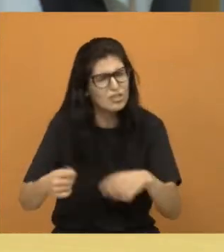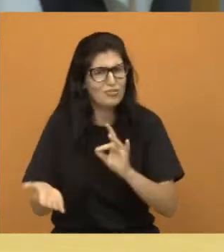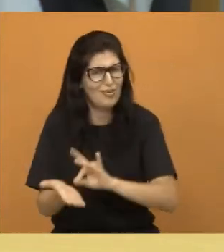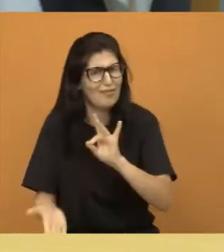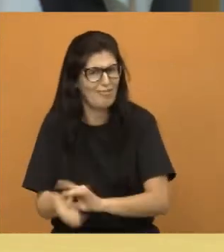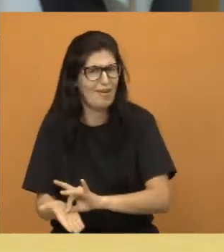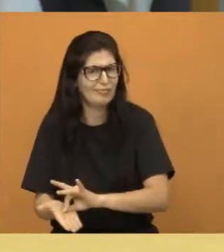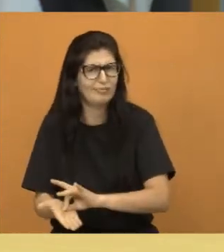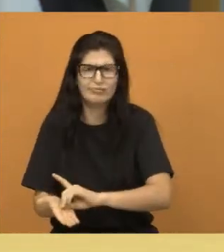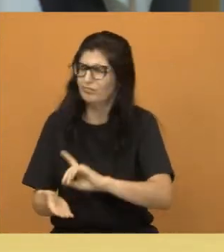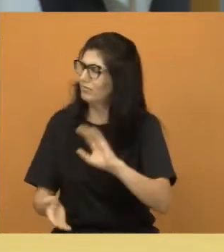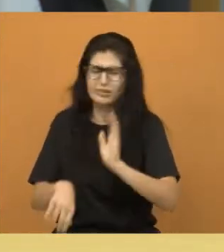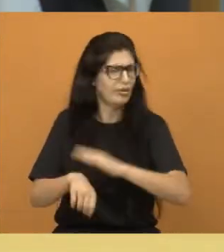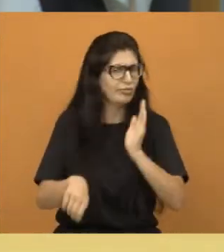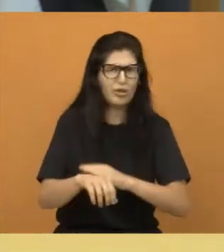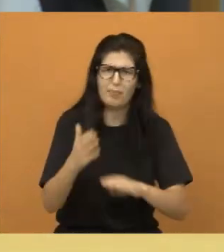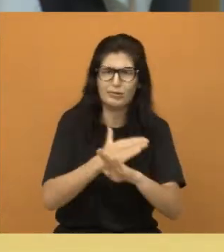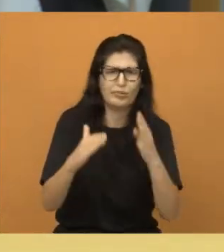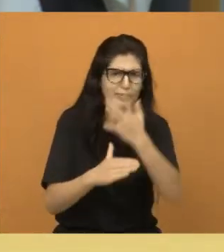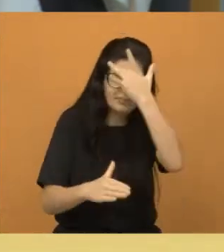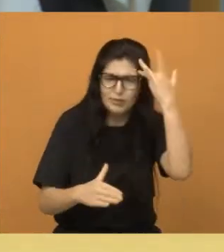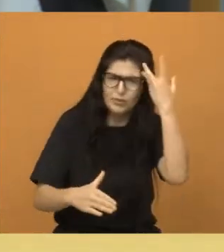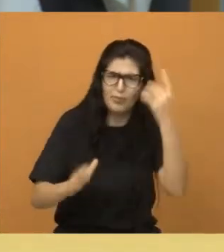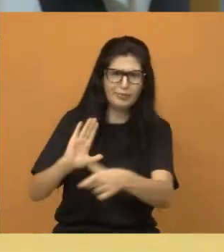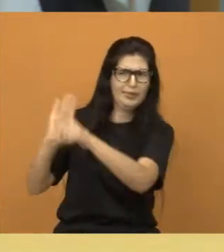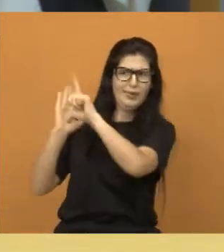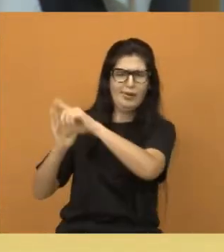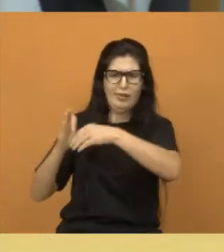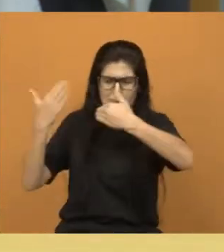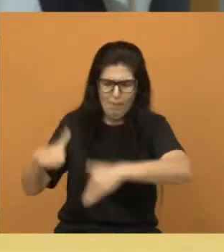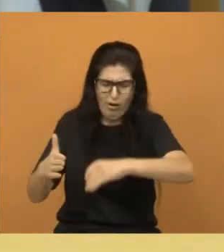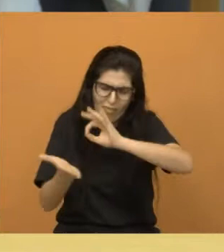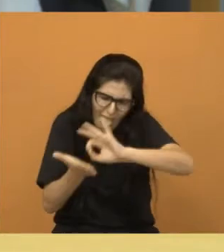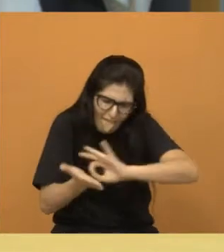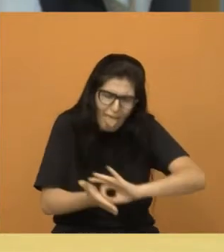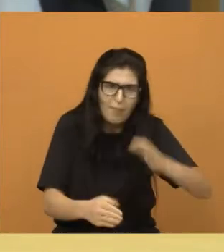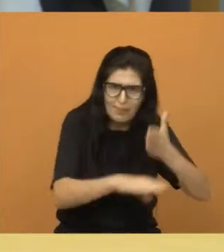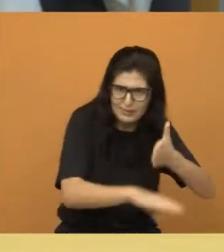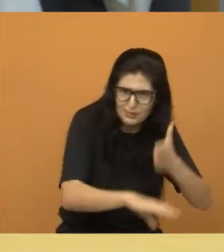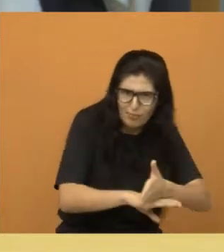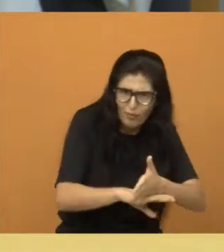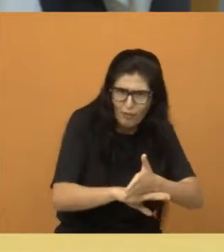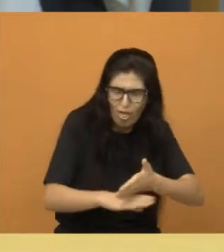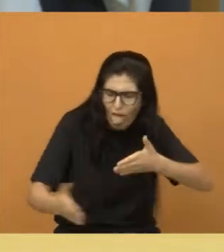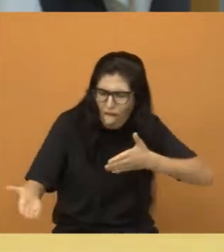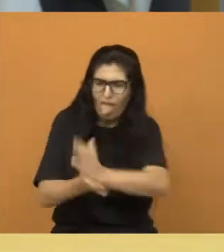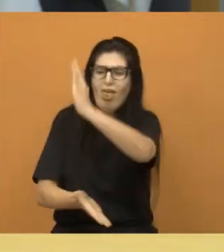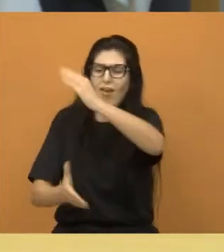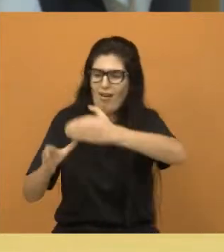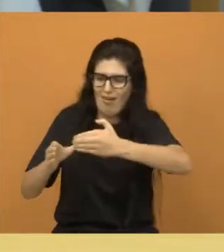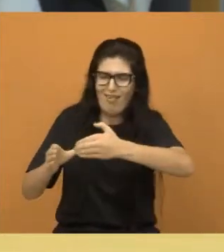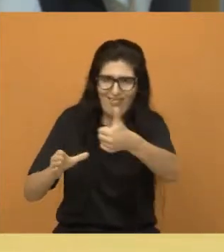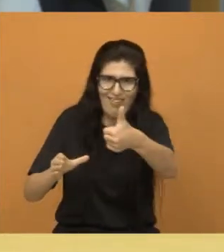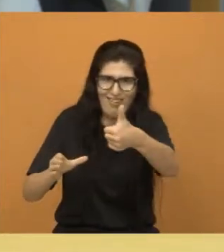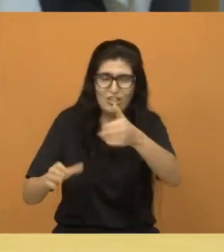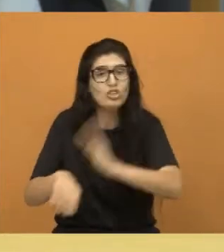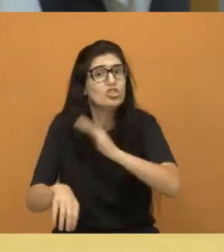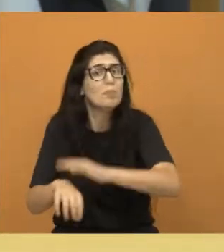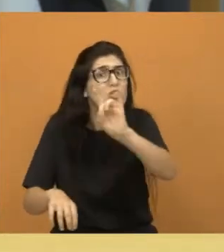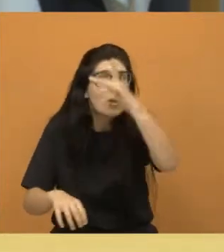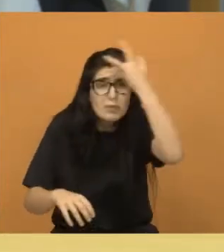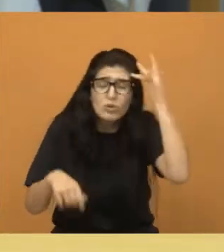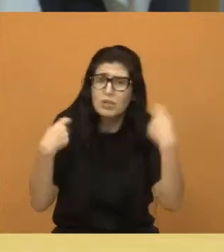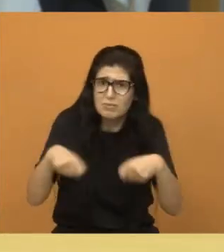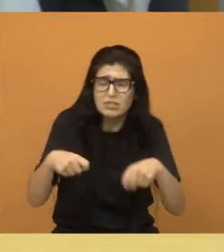chamado todos de uma vez. E tem que lembrar também que eu tenho 27 anos de setor